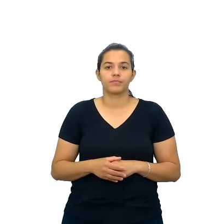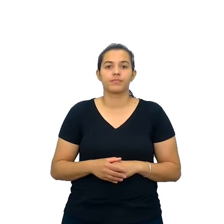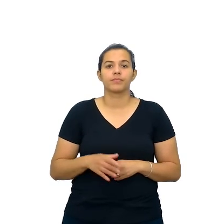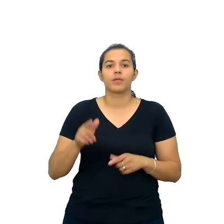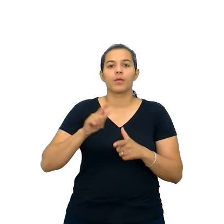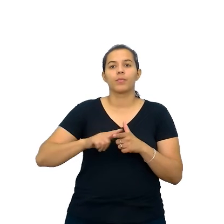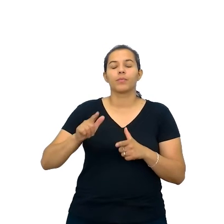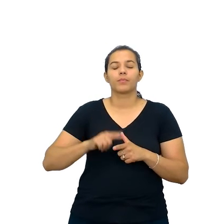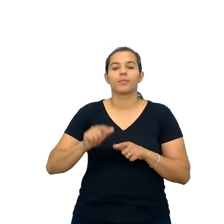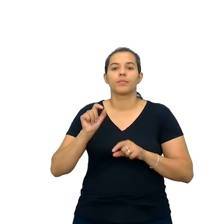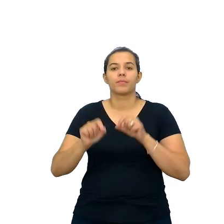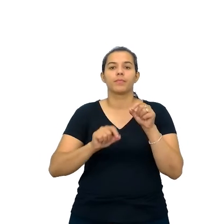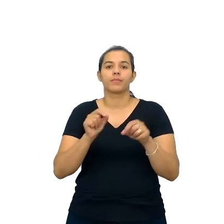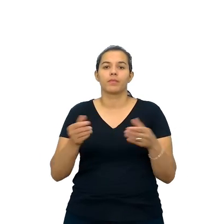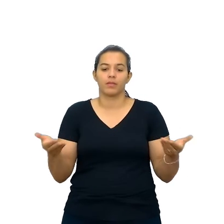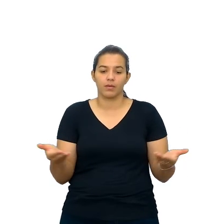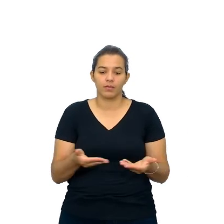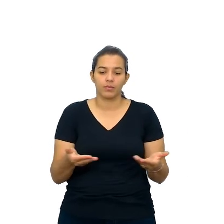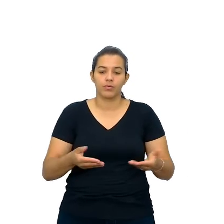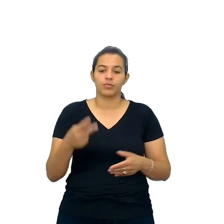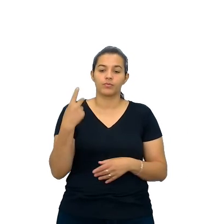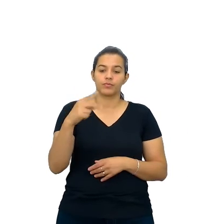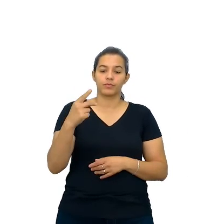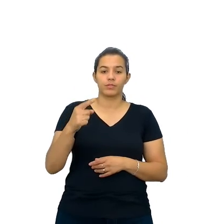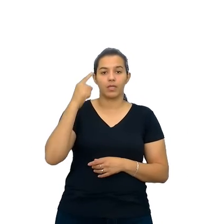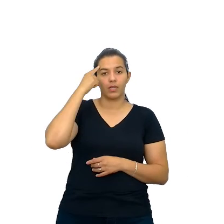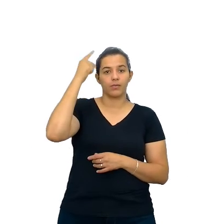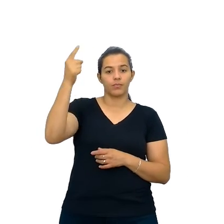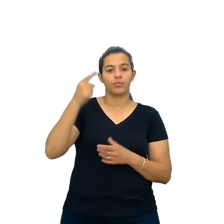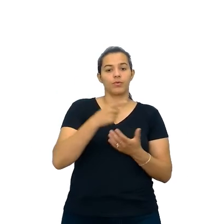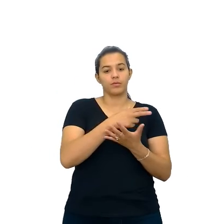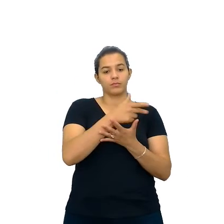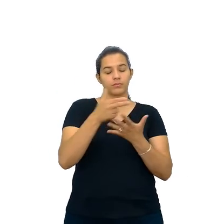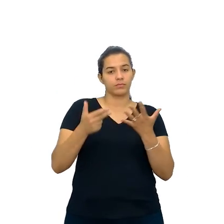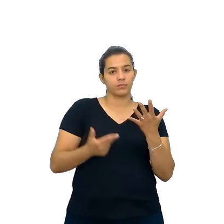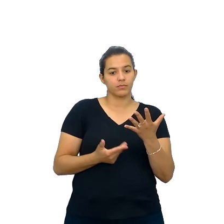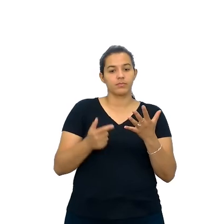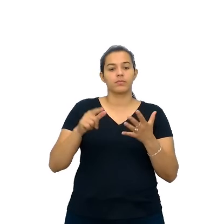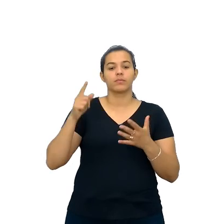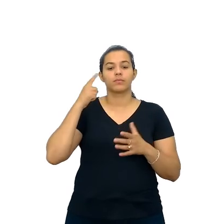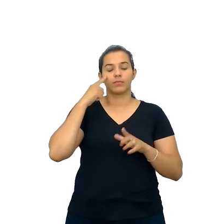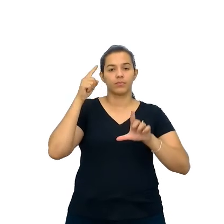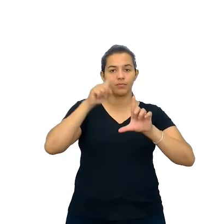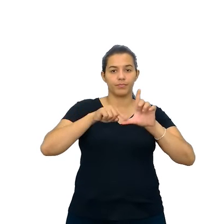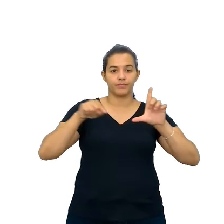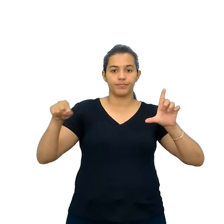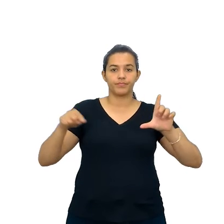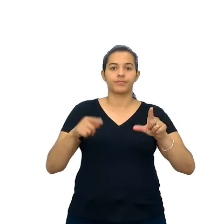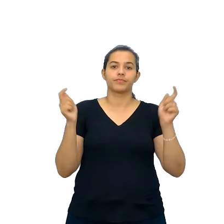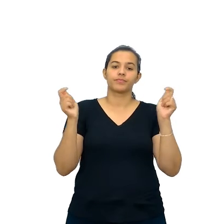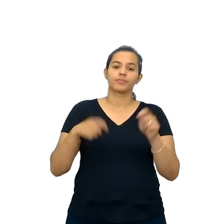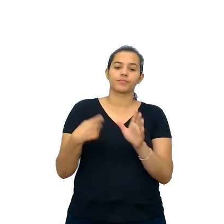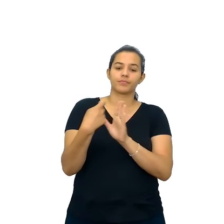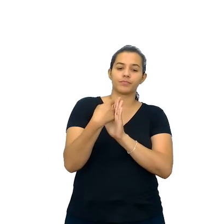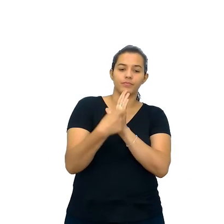problema diz assim: agora que você relembrou as características do plano cartesiano,